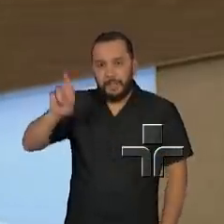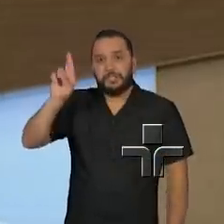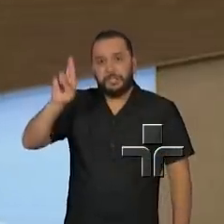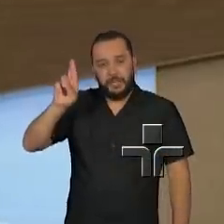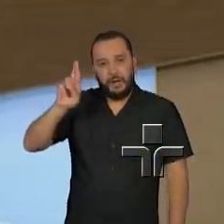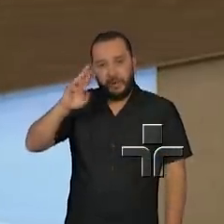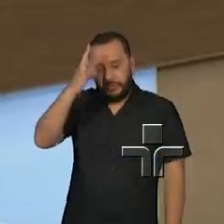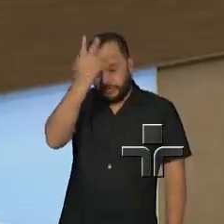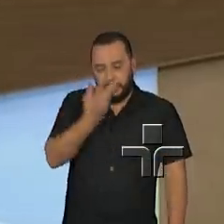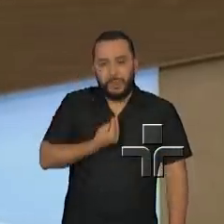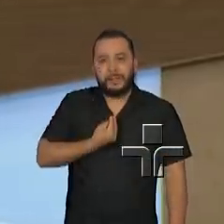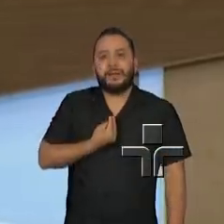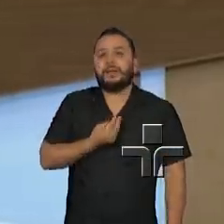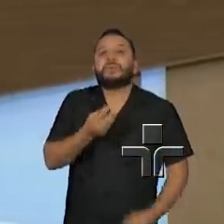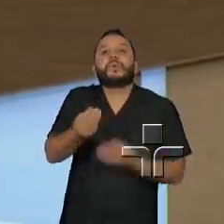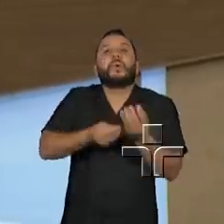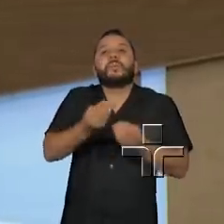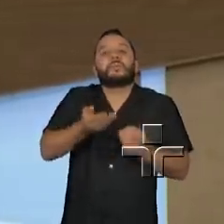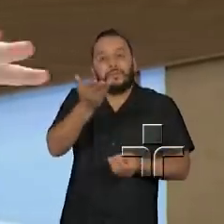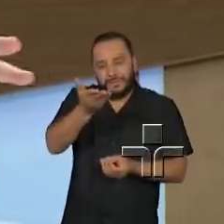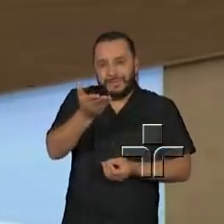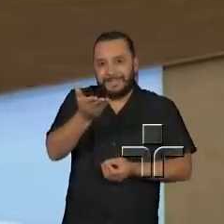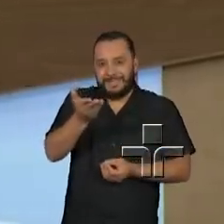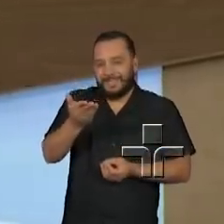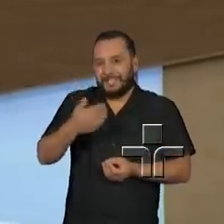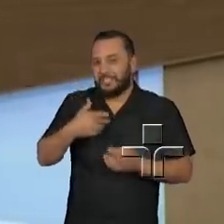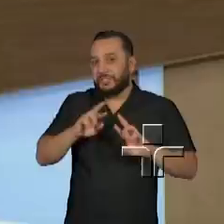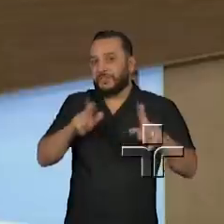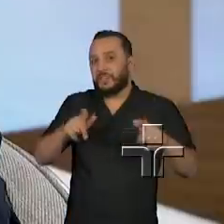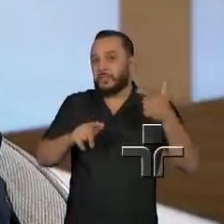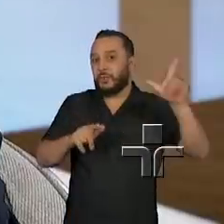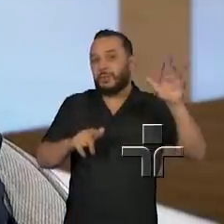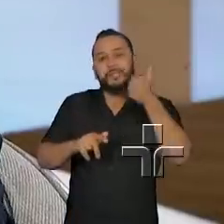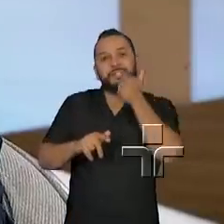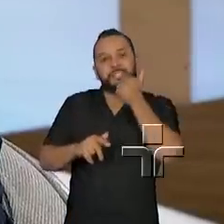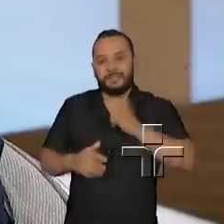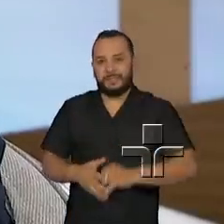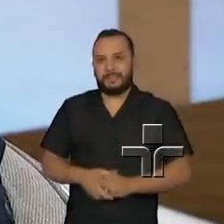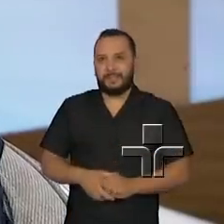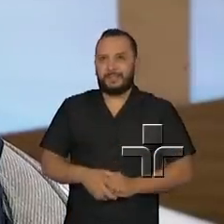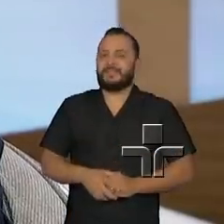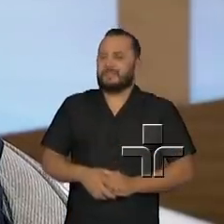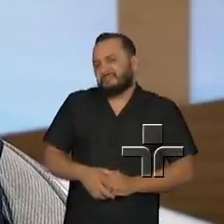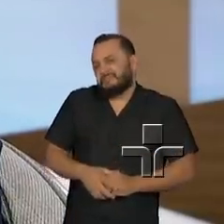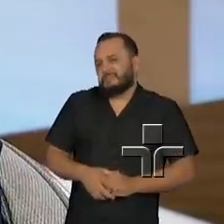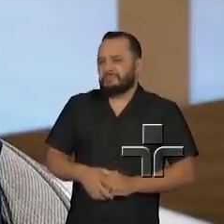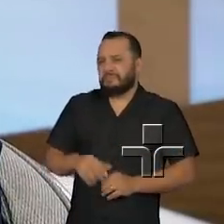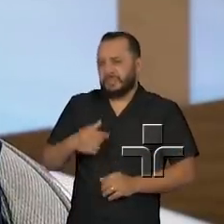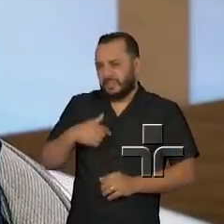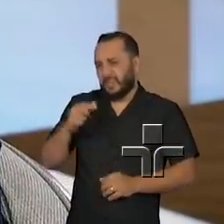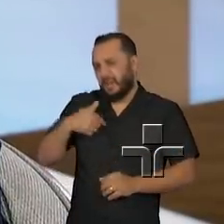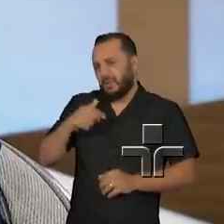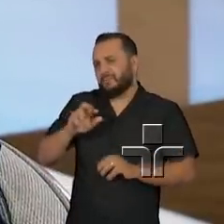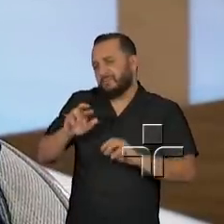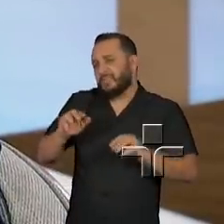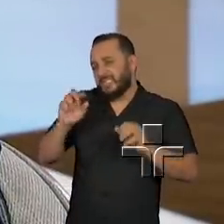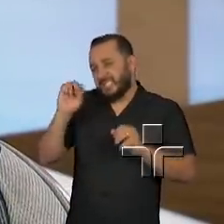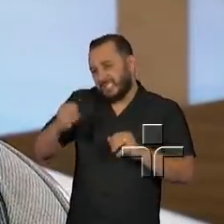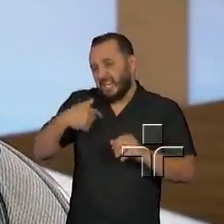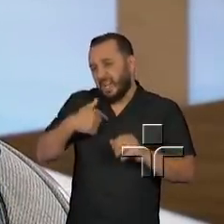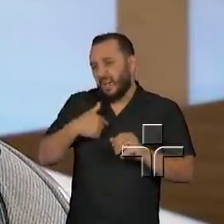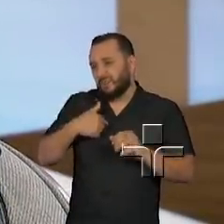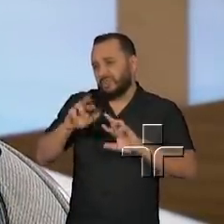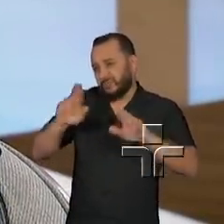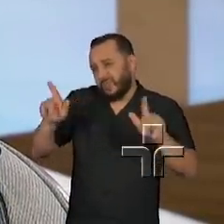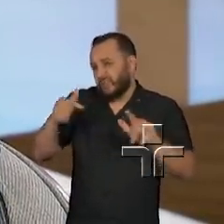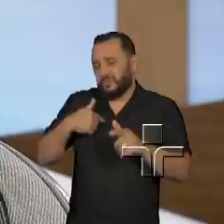coloca num canto um pouco isolado em relação a muitos outros cientistas. Talvez me coloque, mas eu não estou preocupado com isso, não. Eu